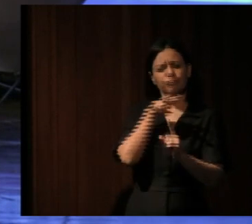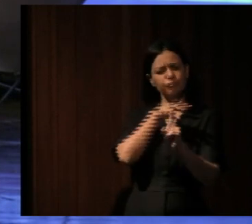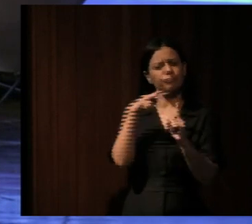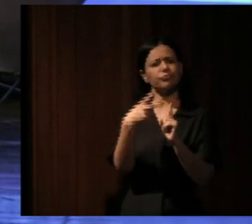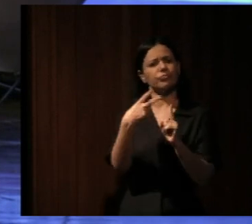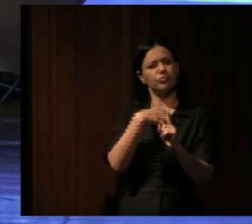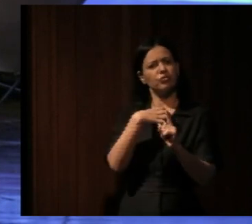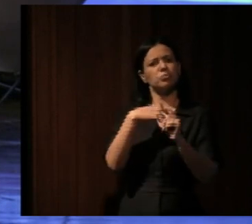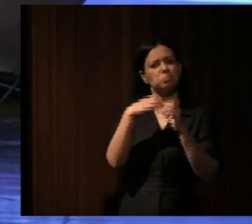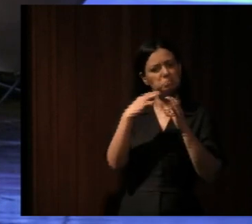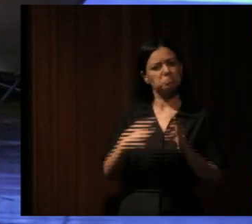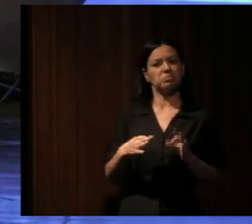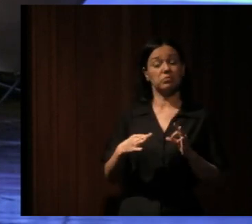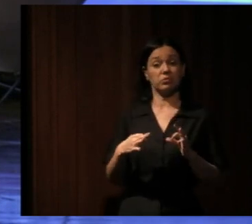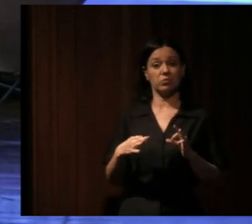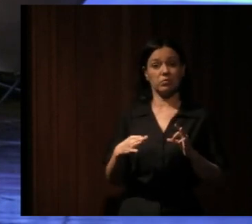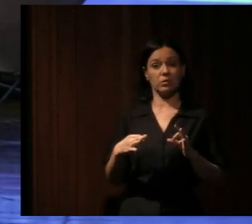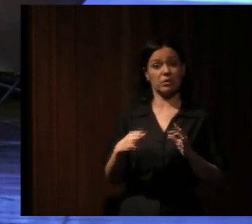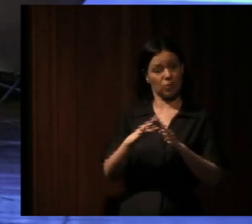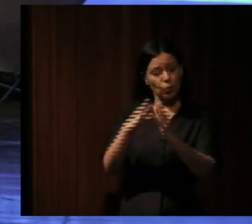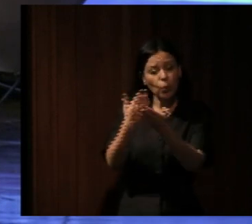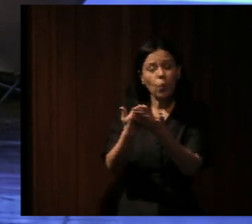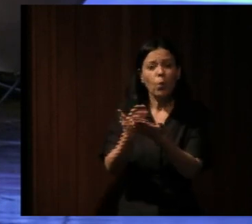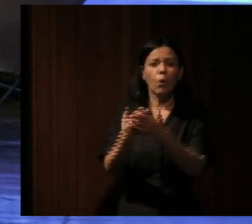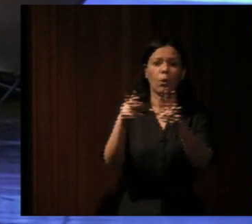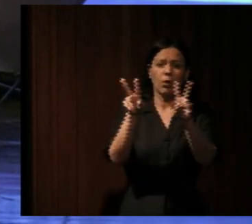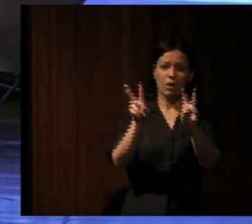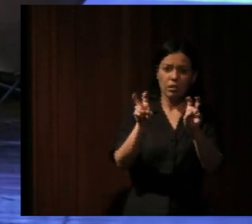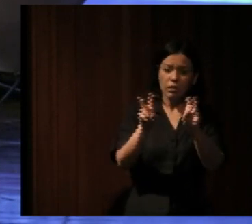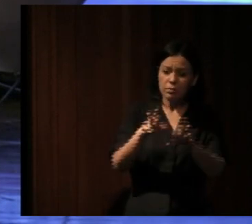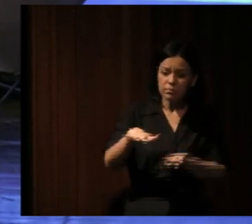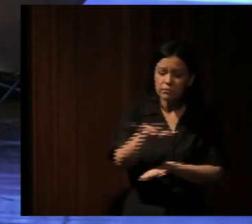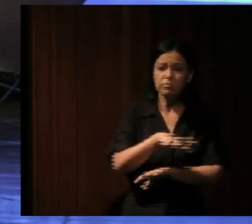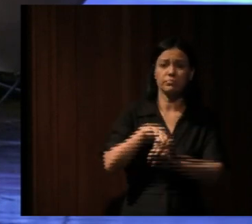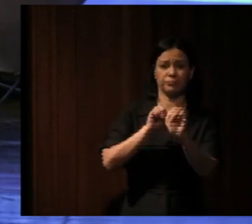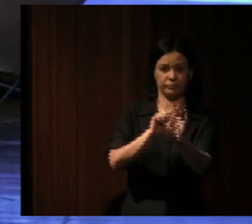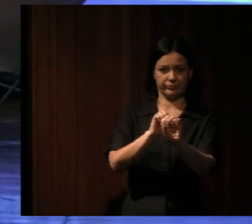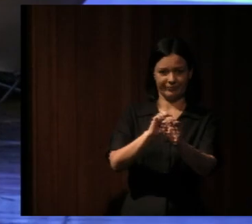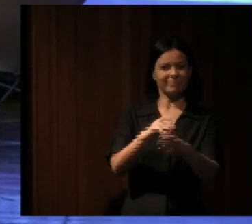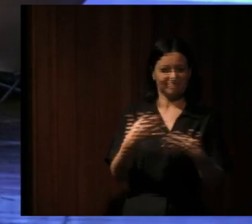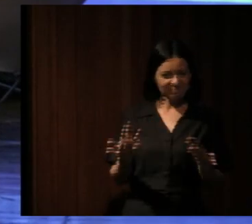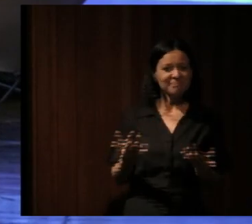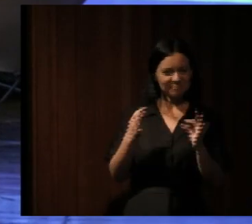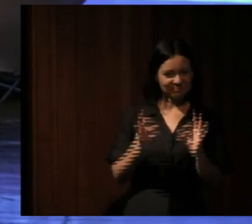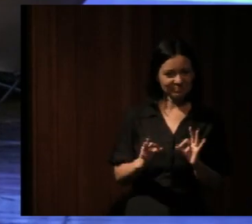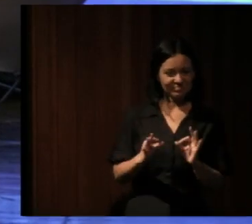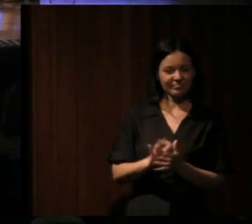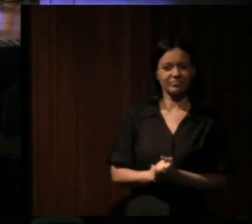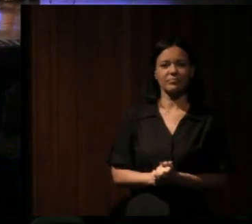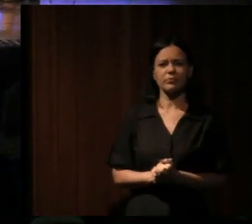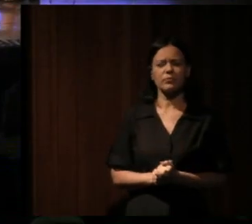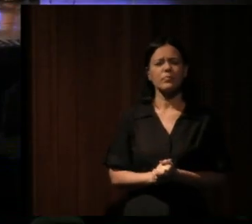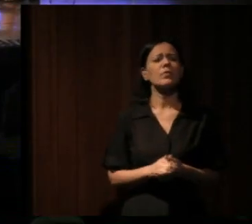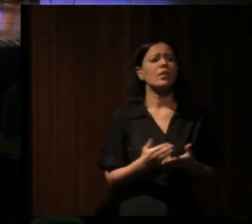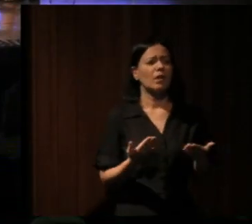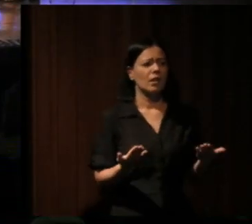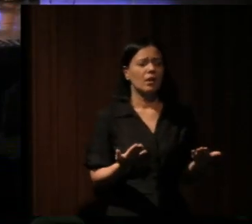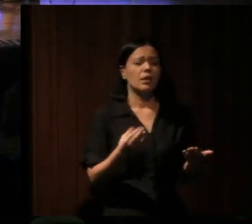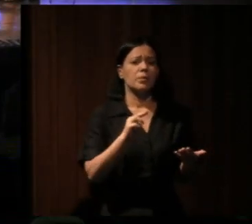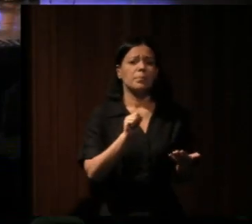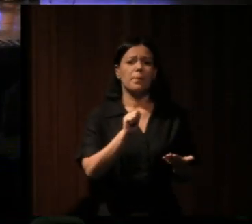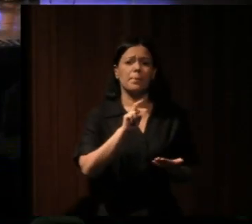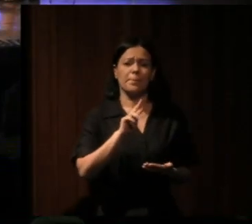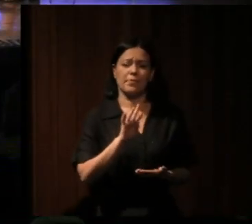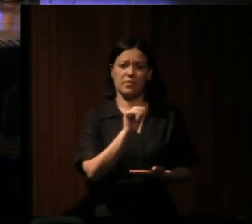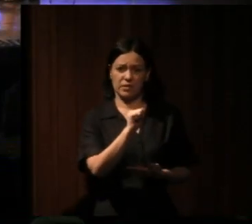cobertura porque afinal de contas nós estamos falando de escola nós estamos falando de educação né olha a Marta